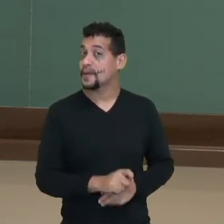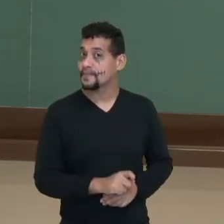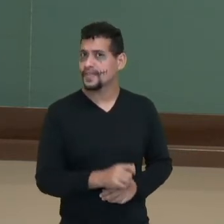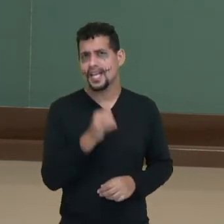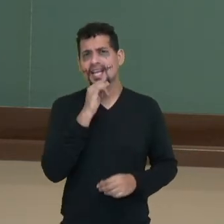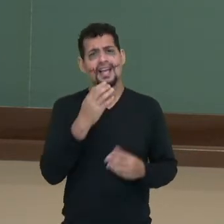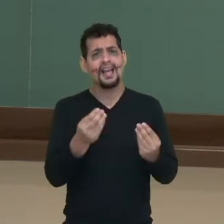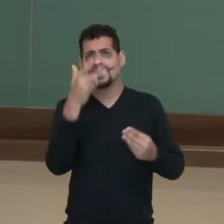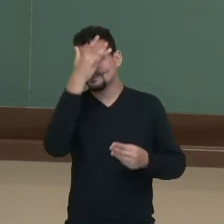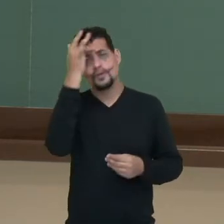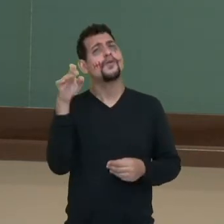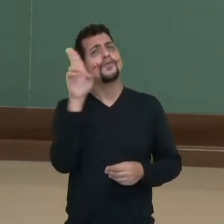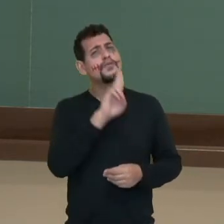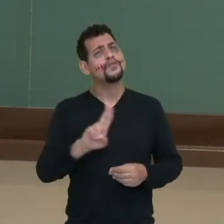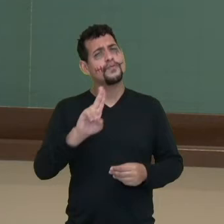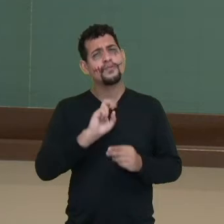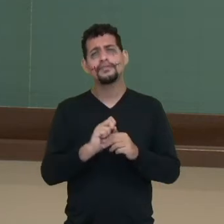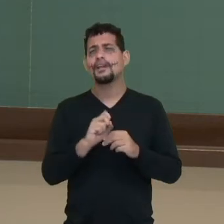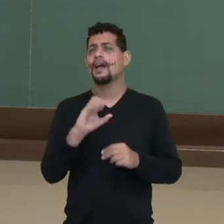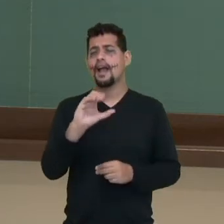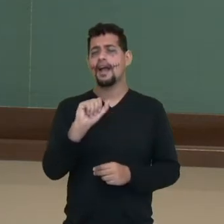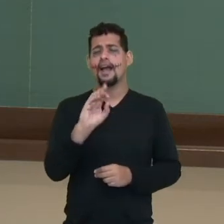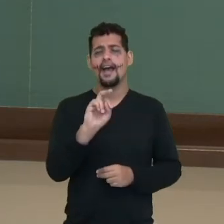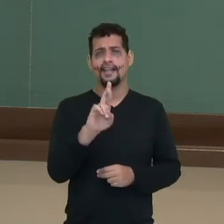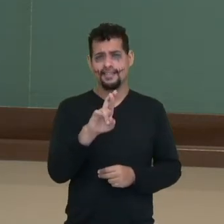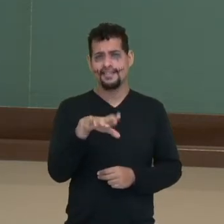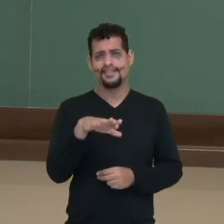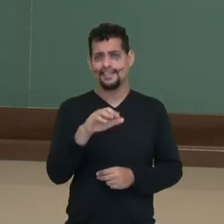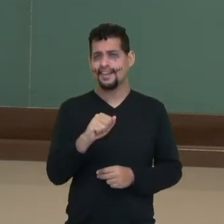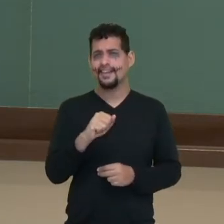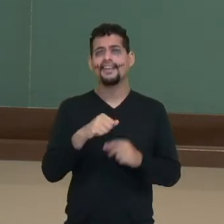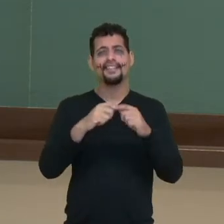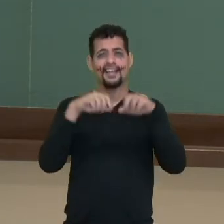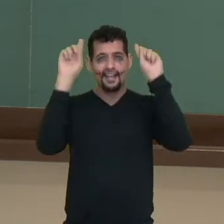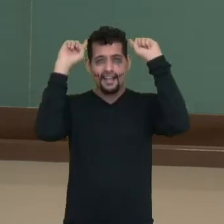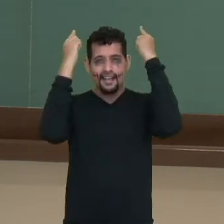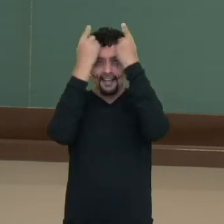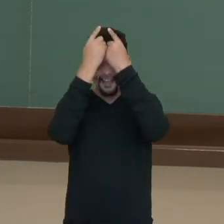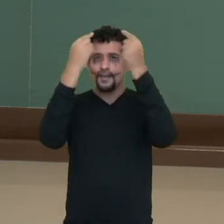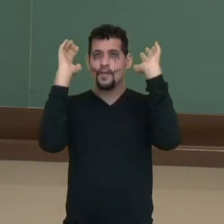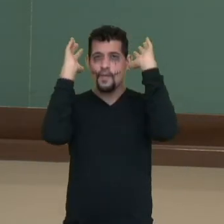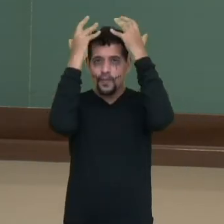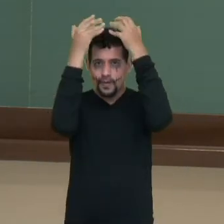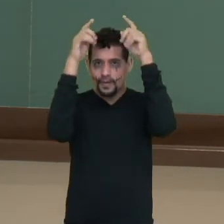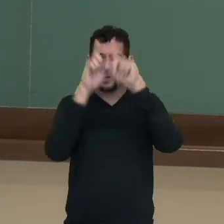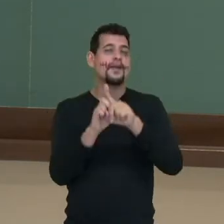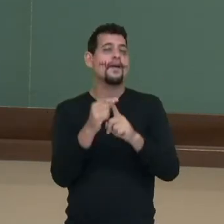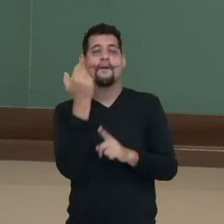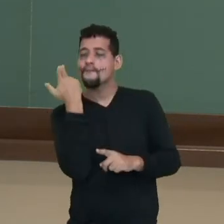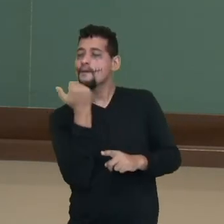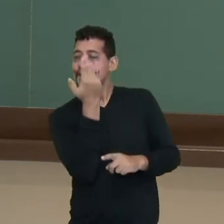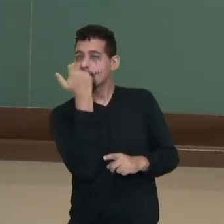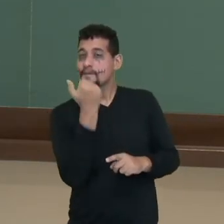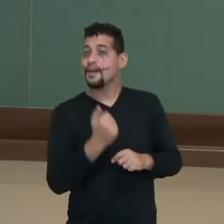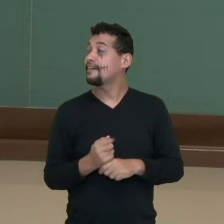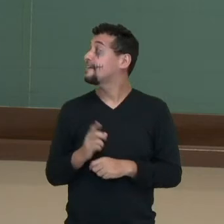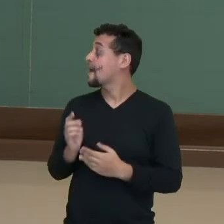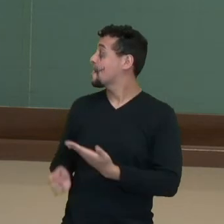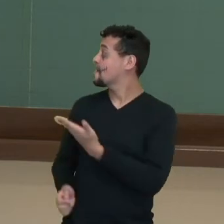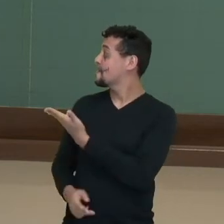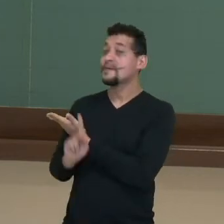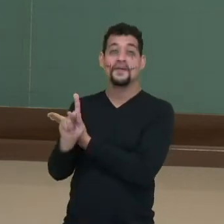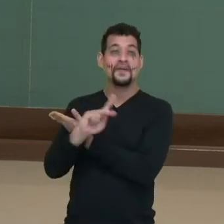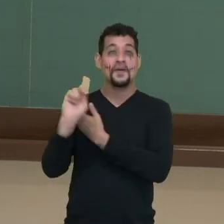né, as pessoas se vestem mesmo de catrinas, elas colocam os adereços, enfeites. Eu estou aqui com o arquinho